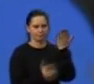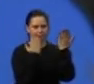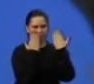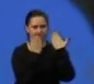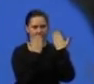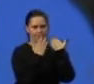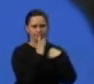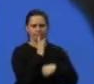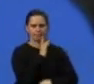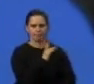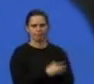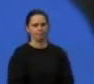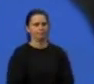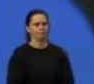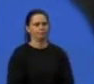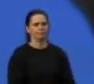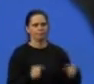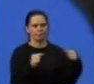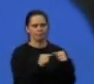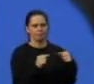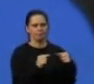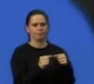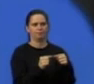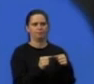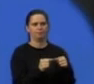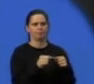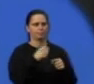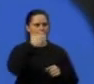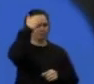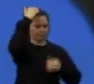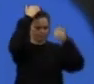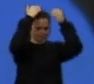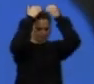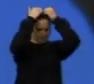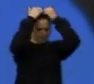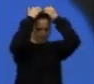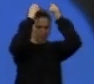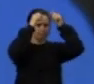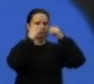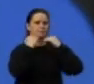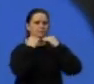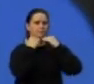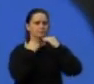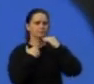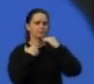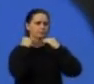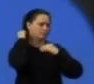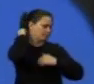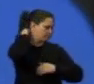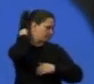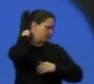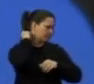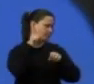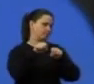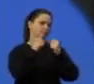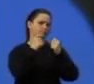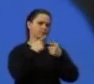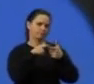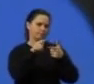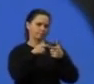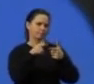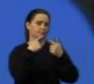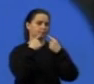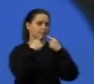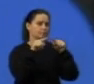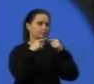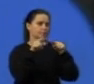resposta. Com relação ao trauma raquimedular, é importante atentar quando a vítima se queixar de: